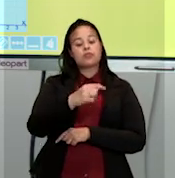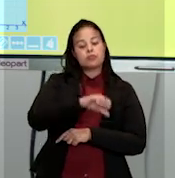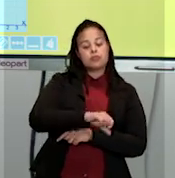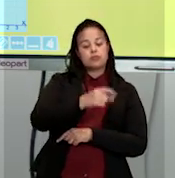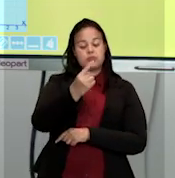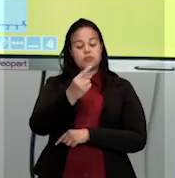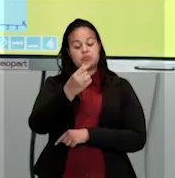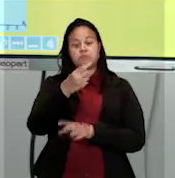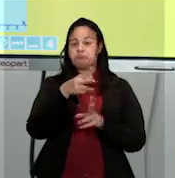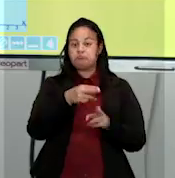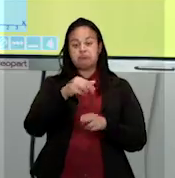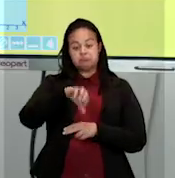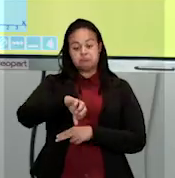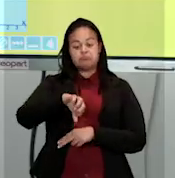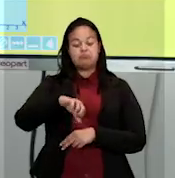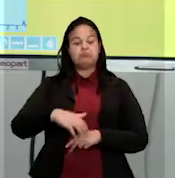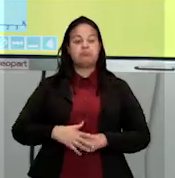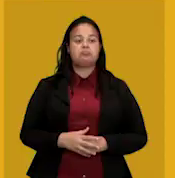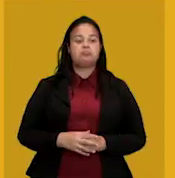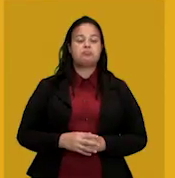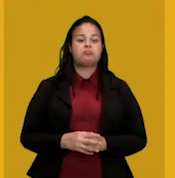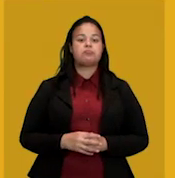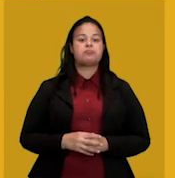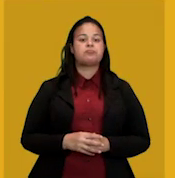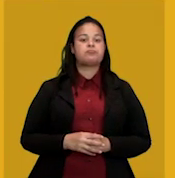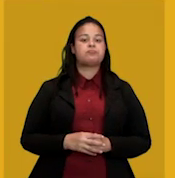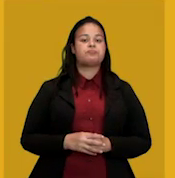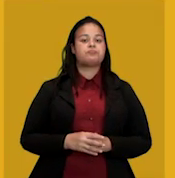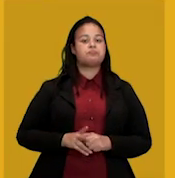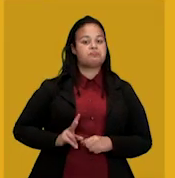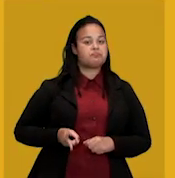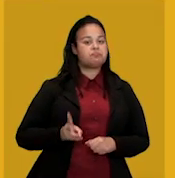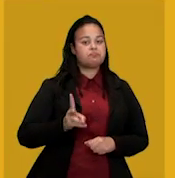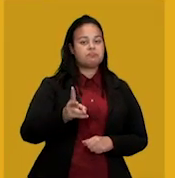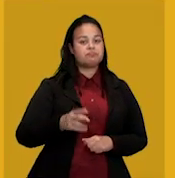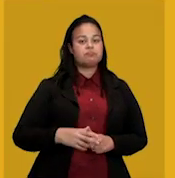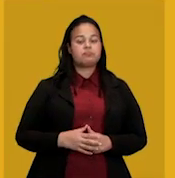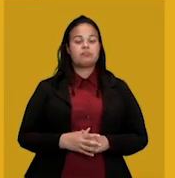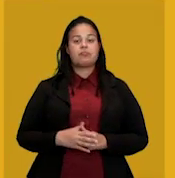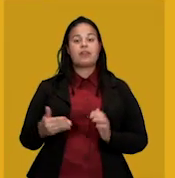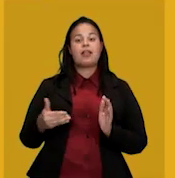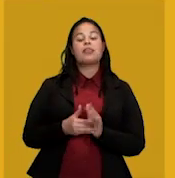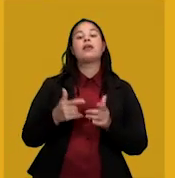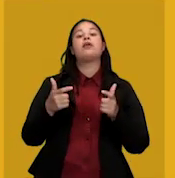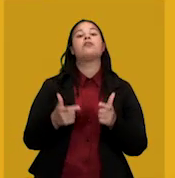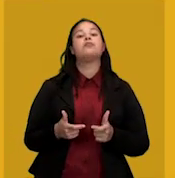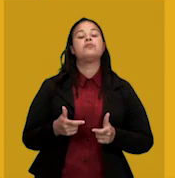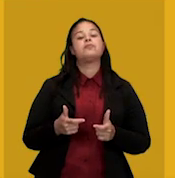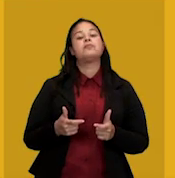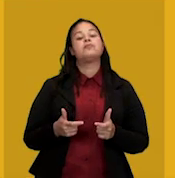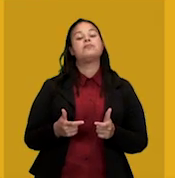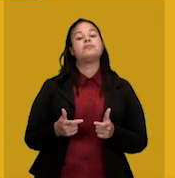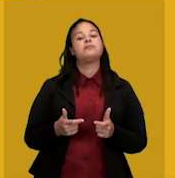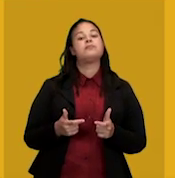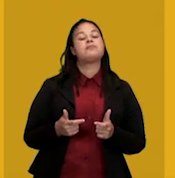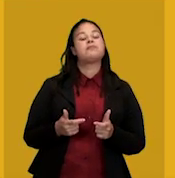9. Aqui, ó. E por aí vai. Até chegarmos